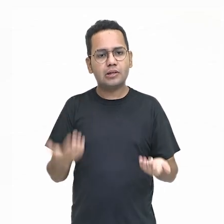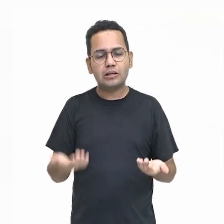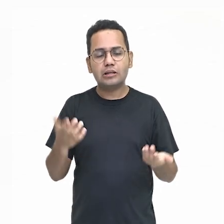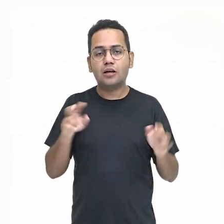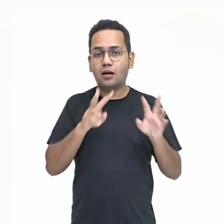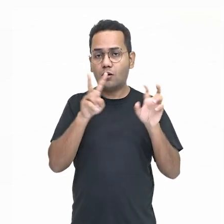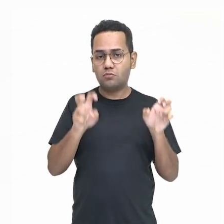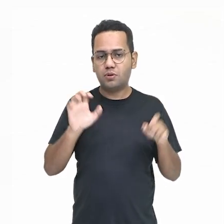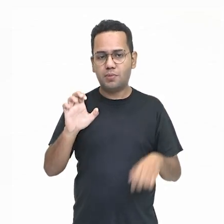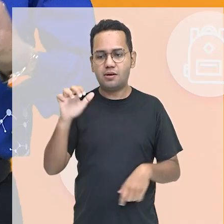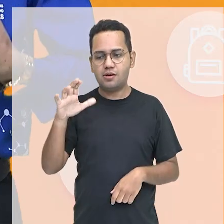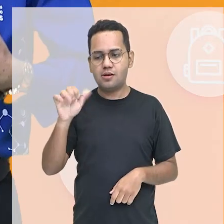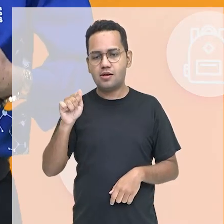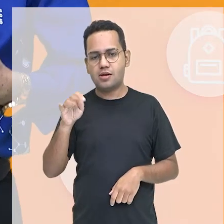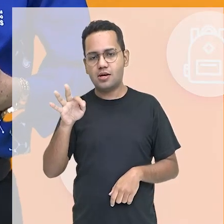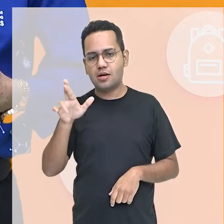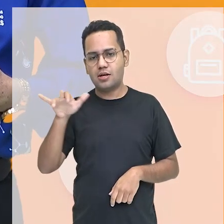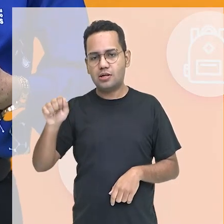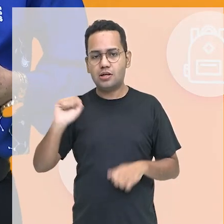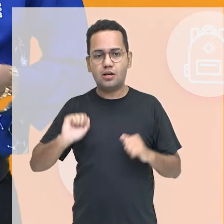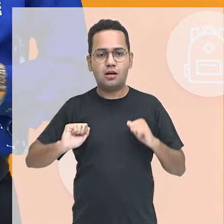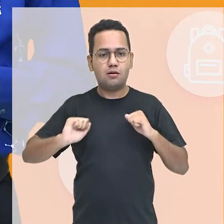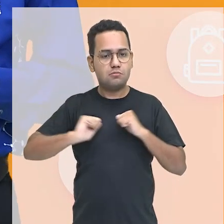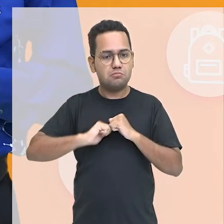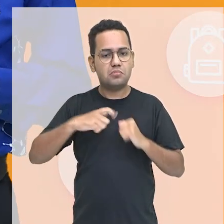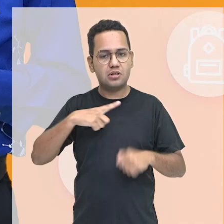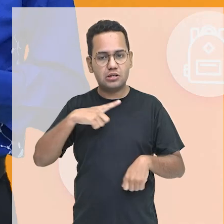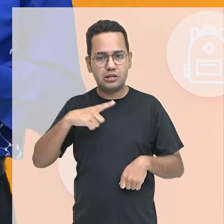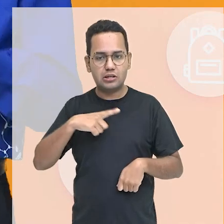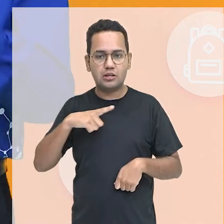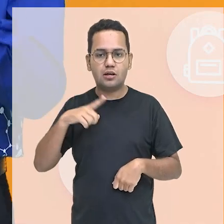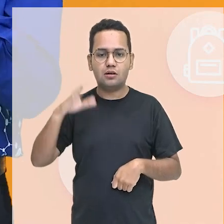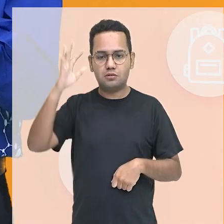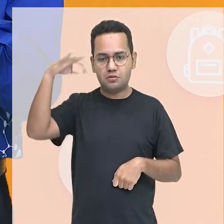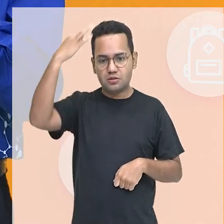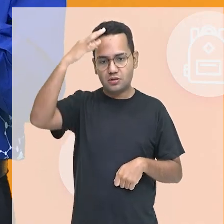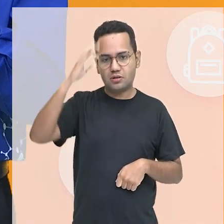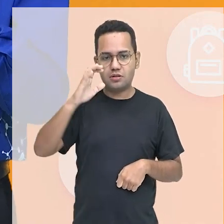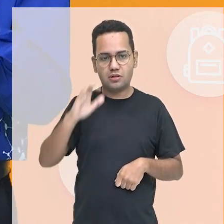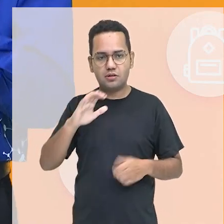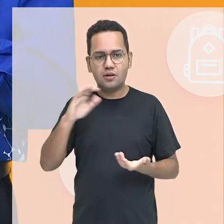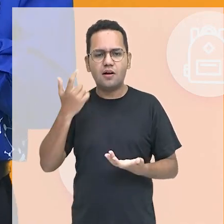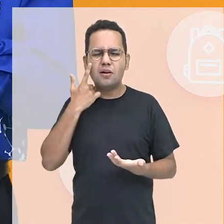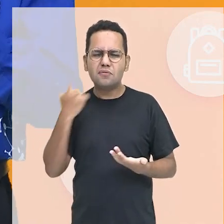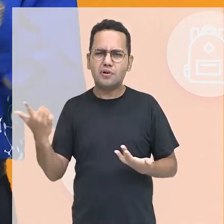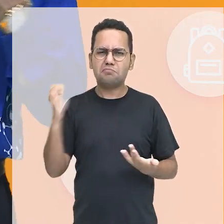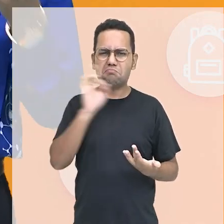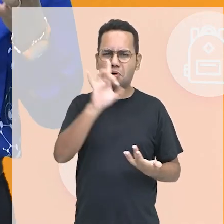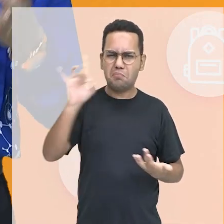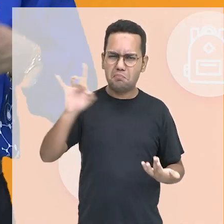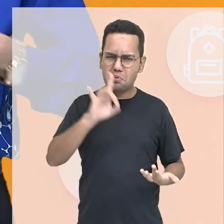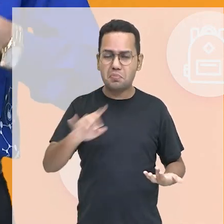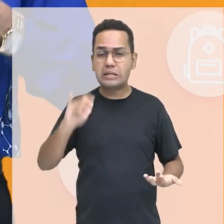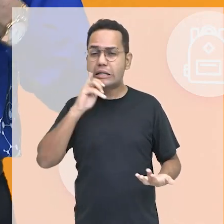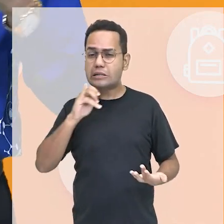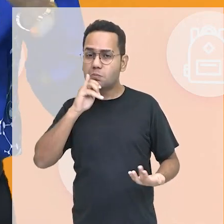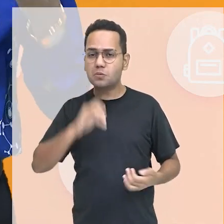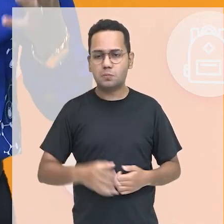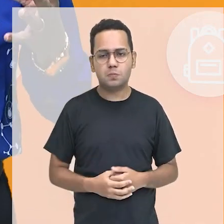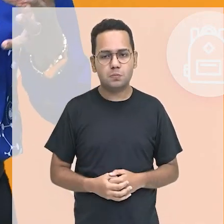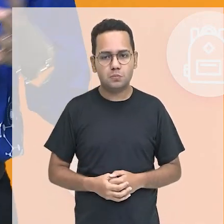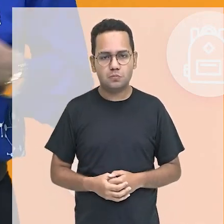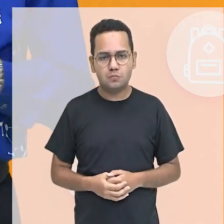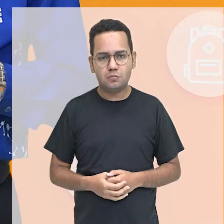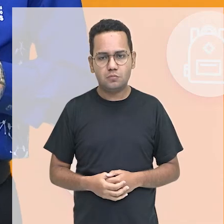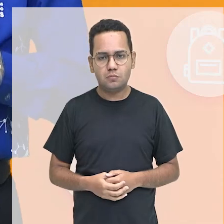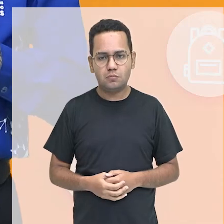encantaria que está junto com a devoção dos santos católicos. Aqui o boto, o curupira, a cobra grande,